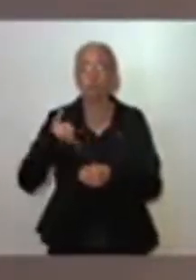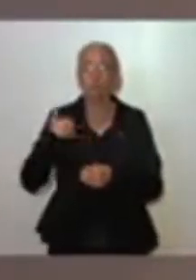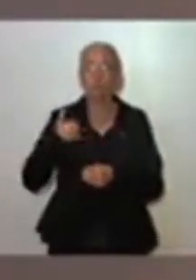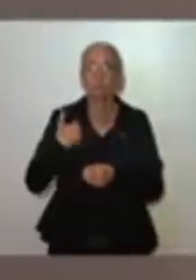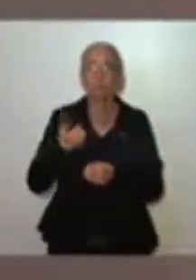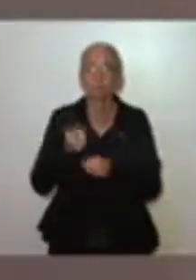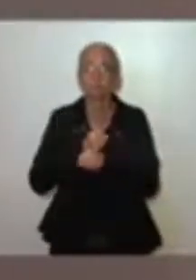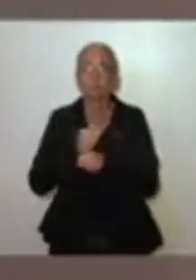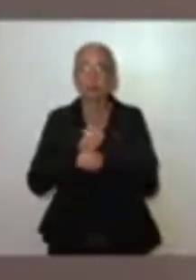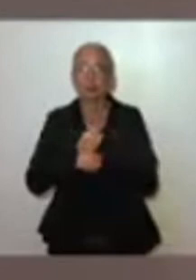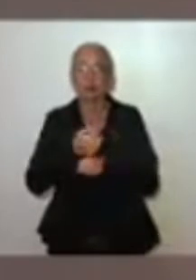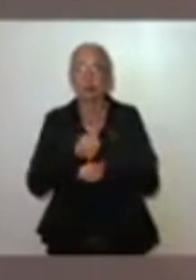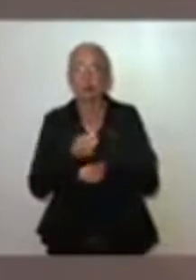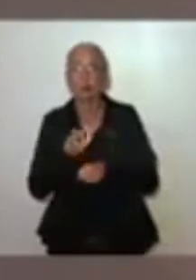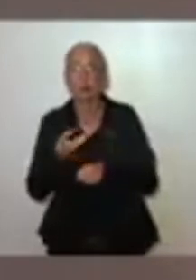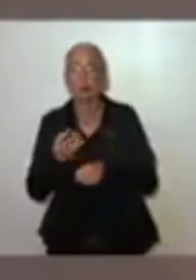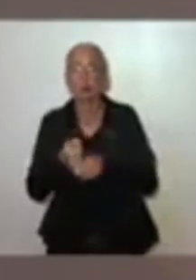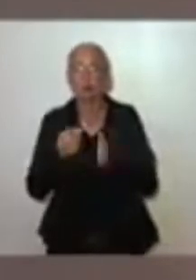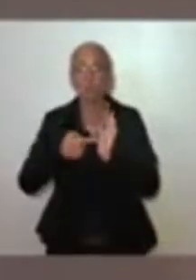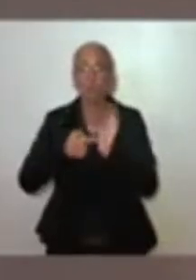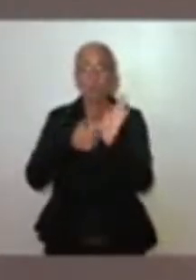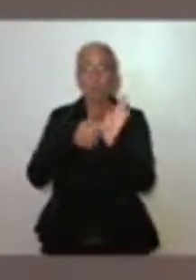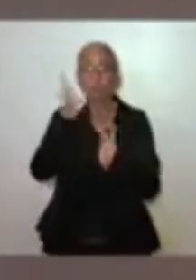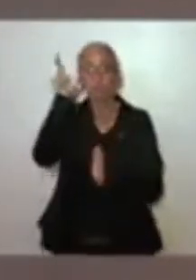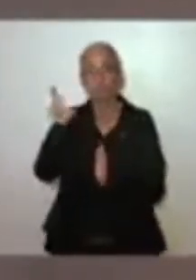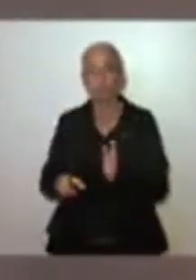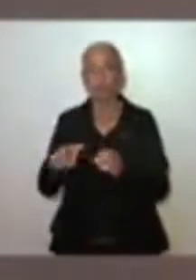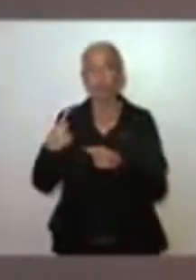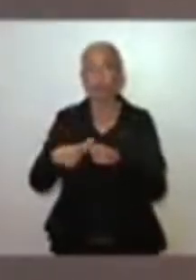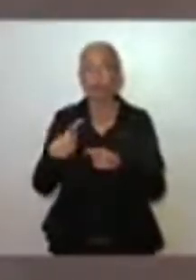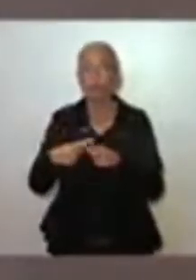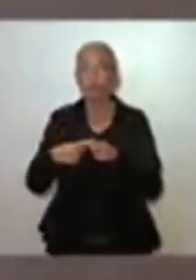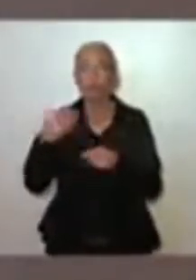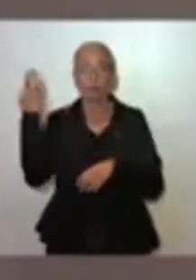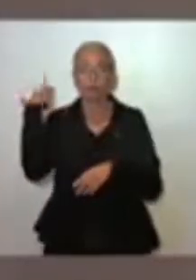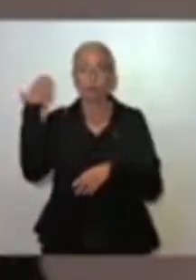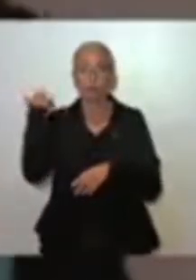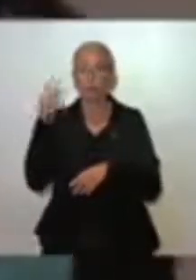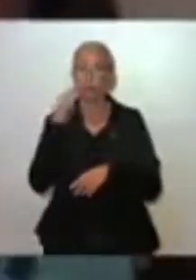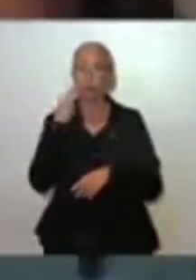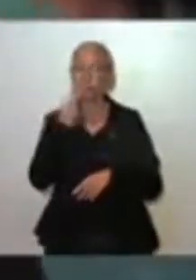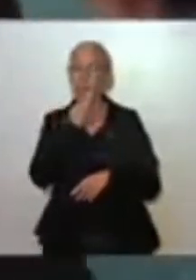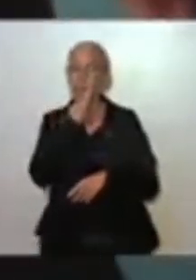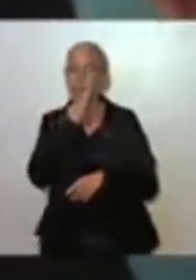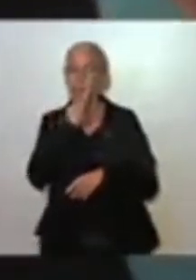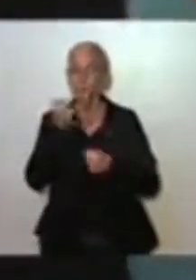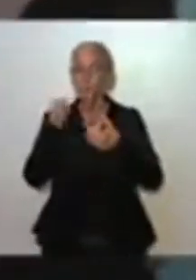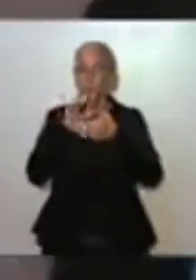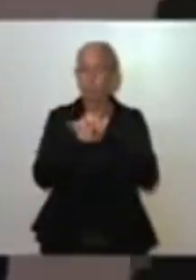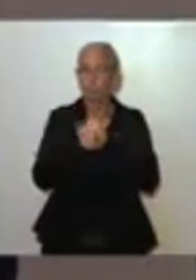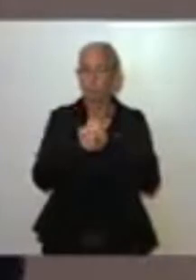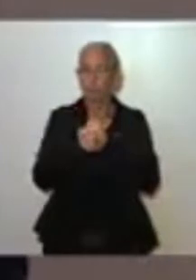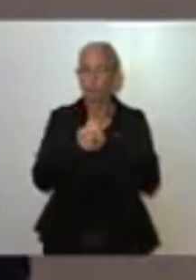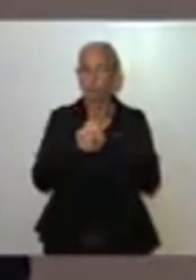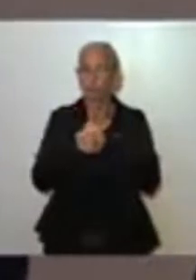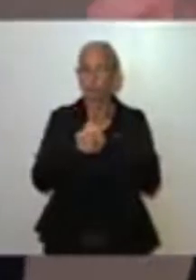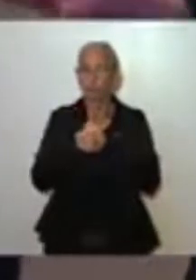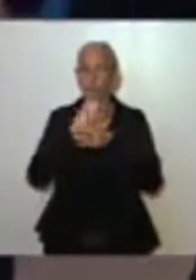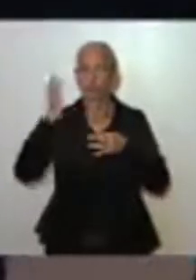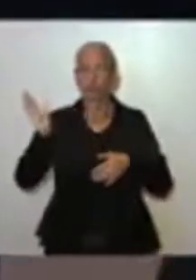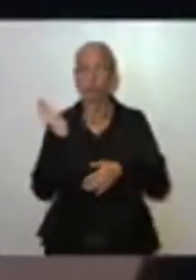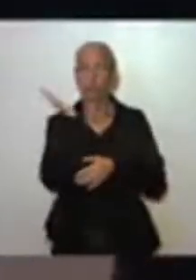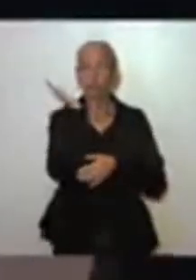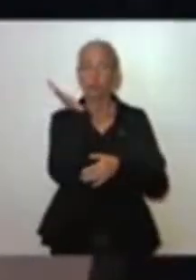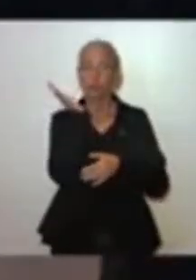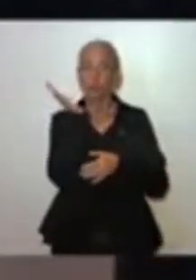e eu gosto de representar porque há um tempo atrás eu estava no restaurante com a minha mulher e veio um garçom até a